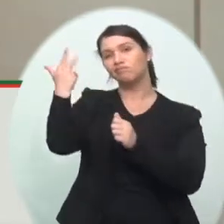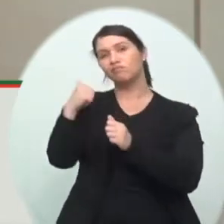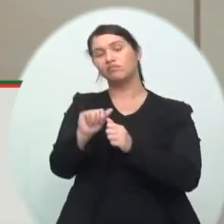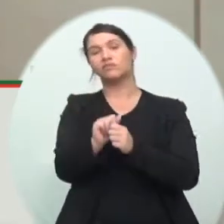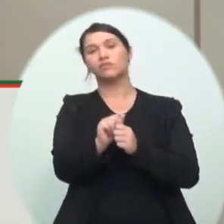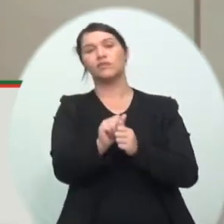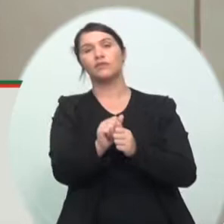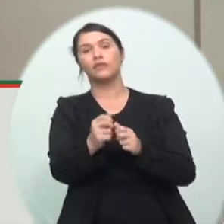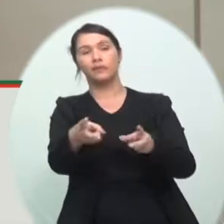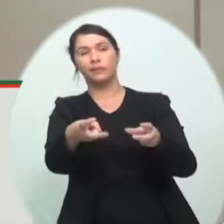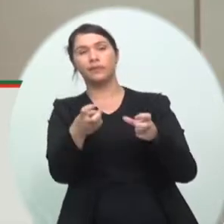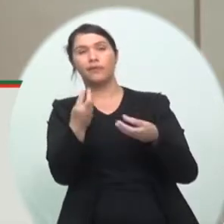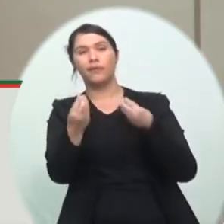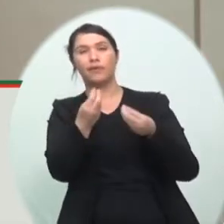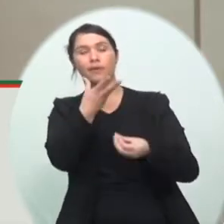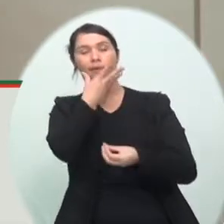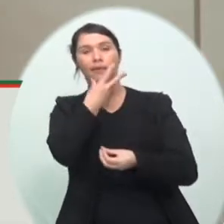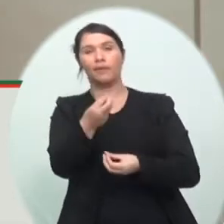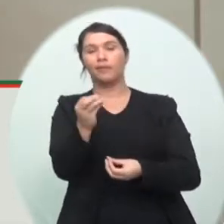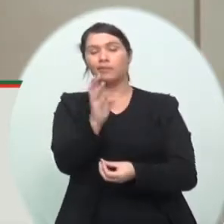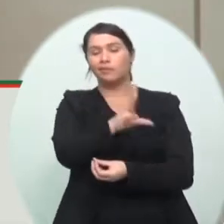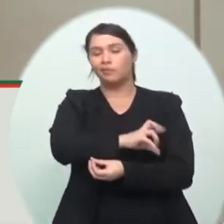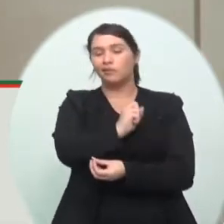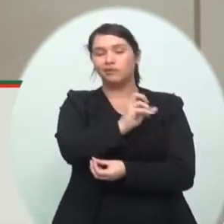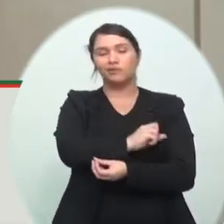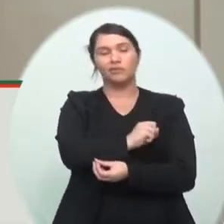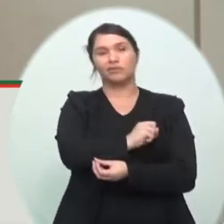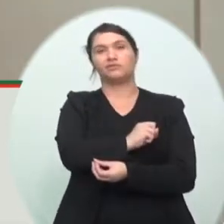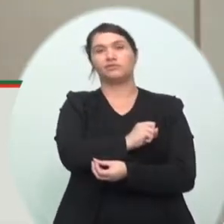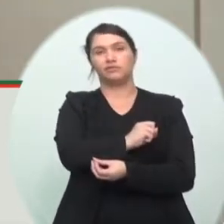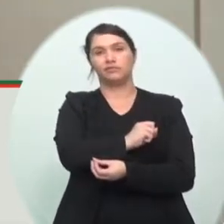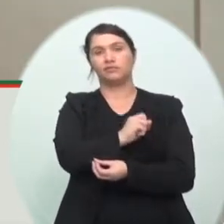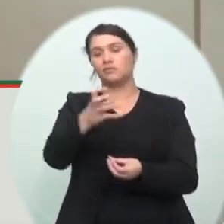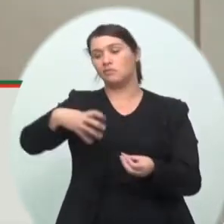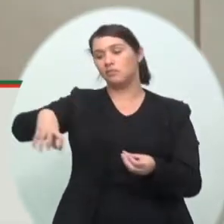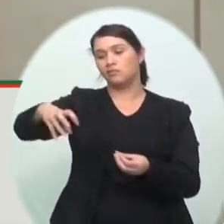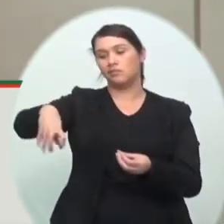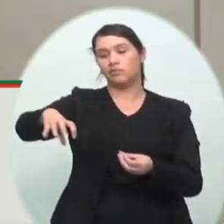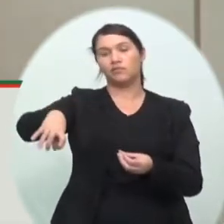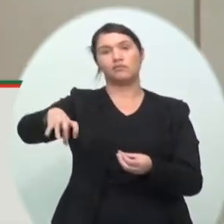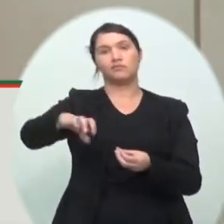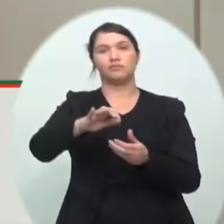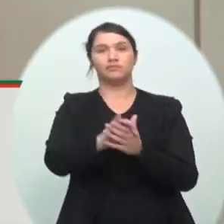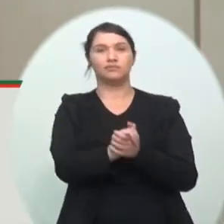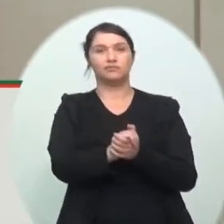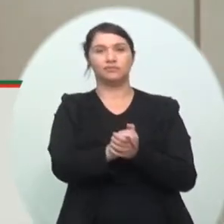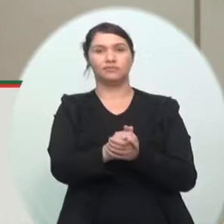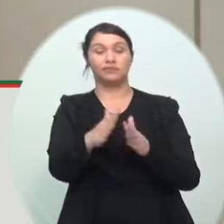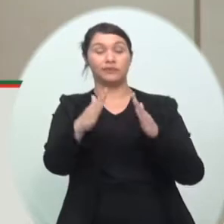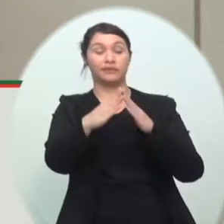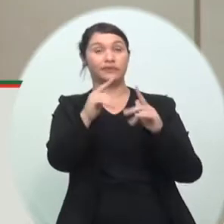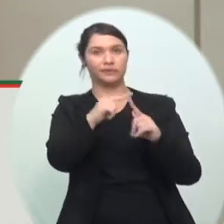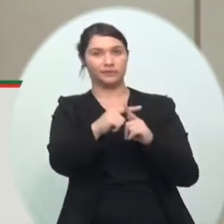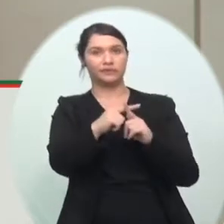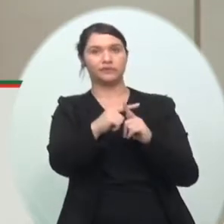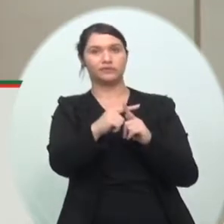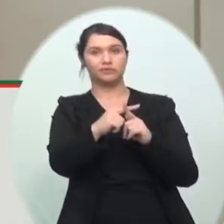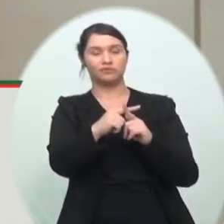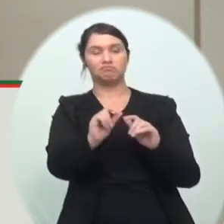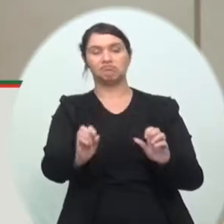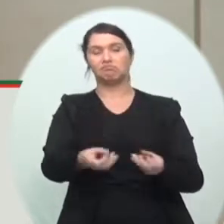pessoa amados por toda a nossa região, por toda a nossa região, da nossa paróquia. Um exemplo de pessoa,